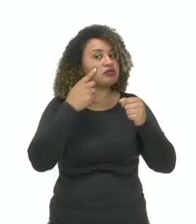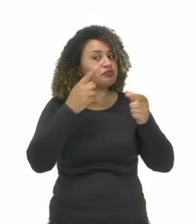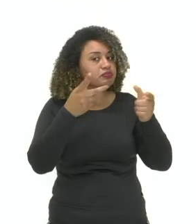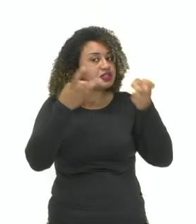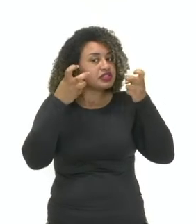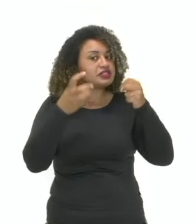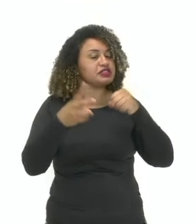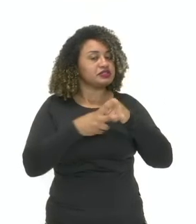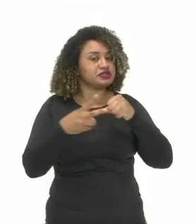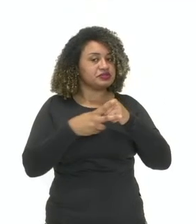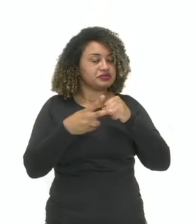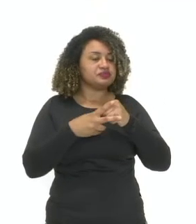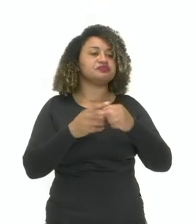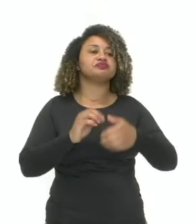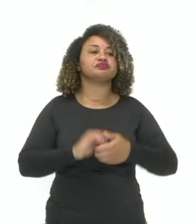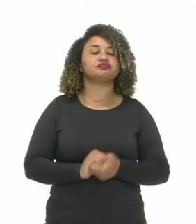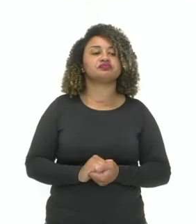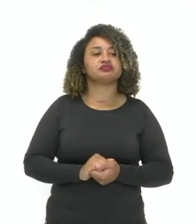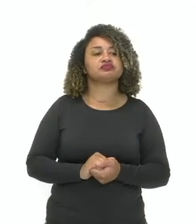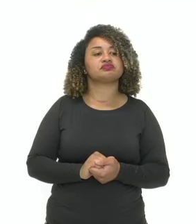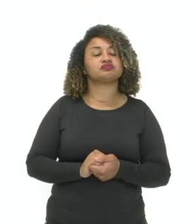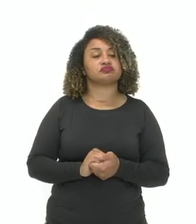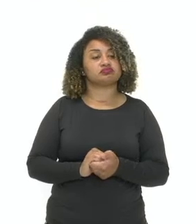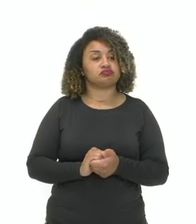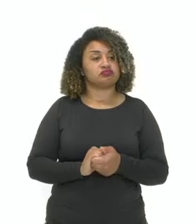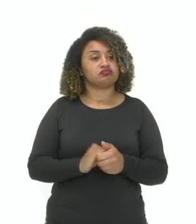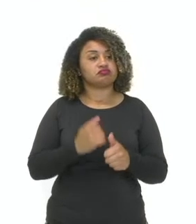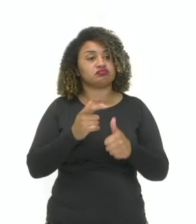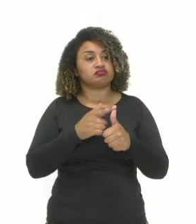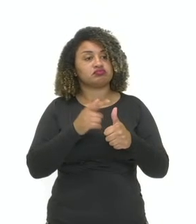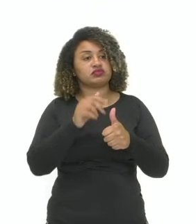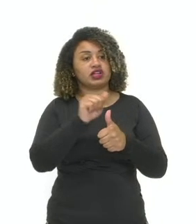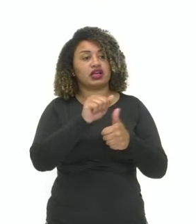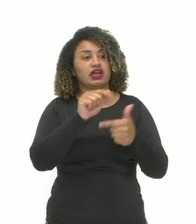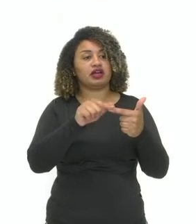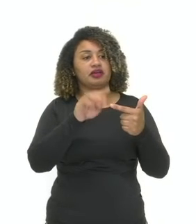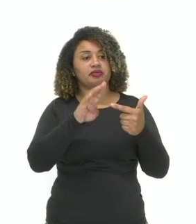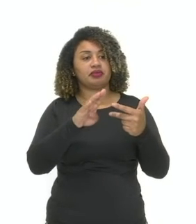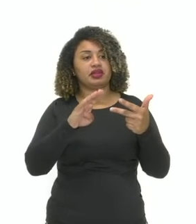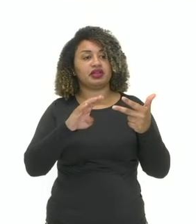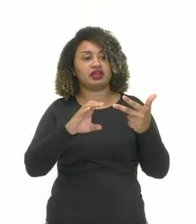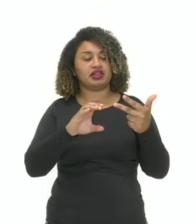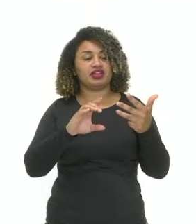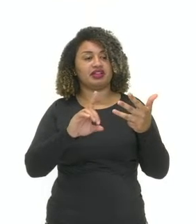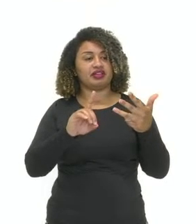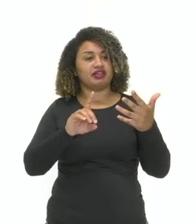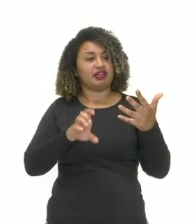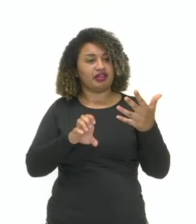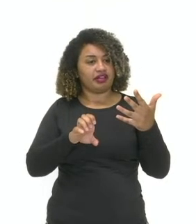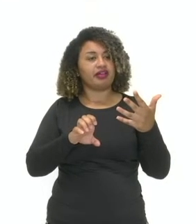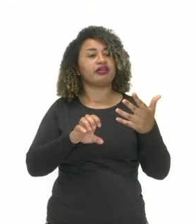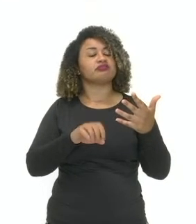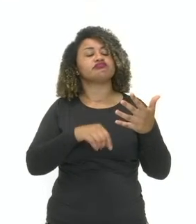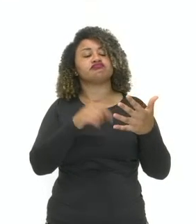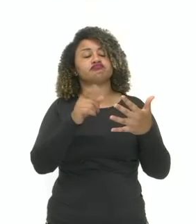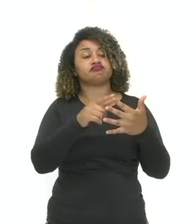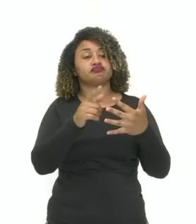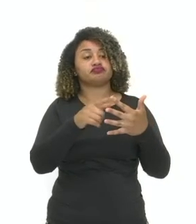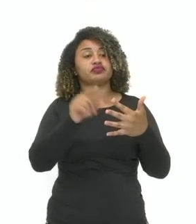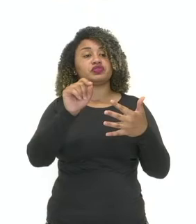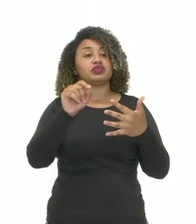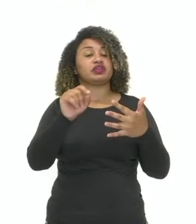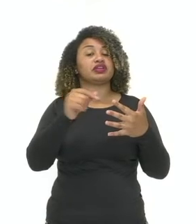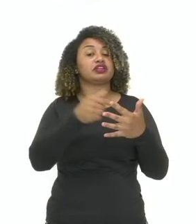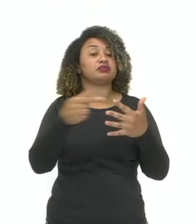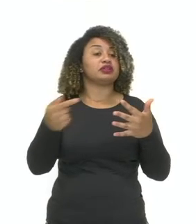no pretérito indefinido. Estiveste. Que hiciste la semana pasada?